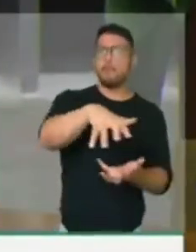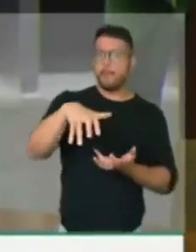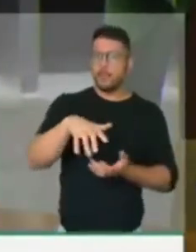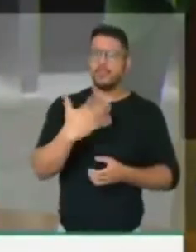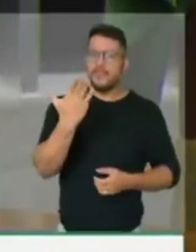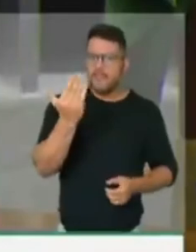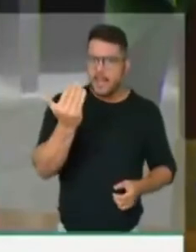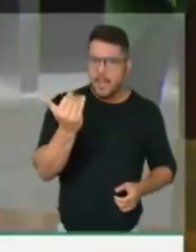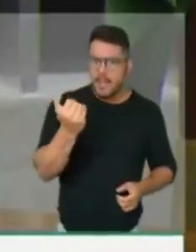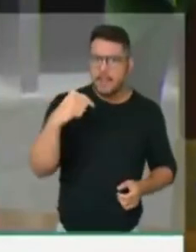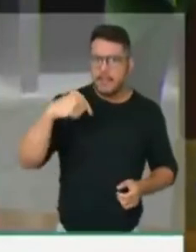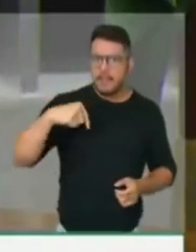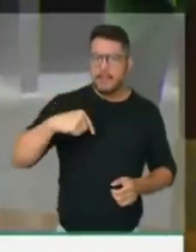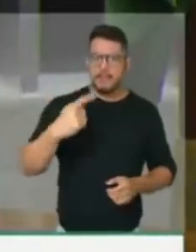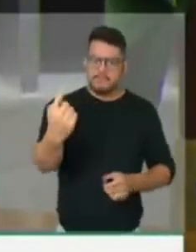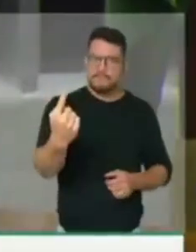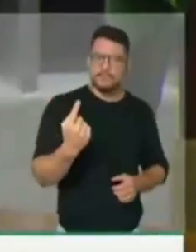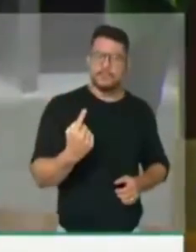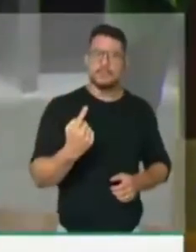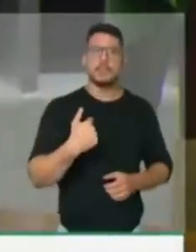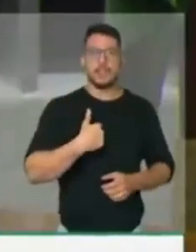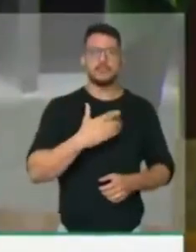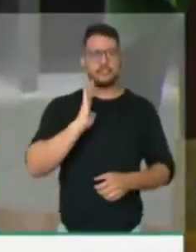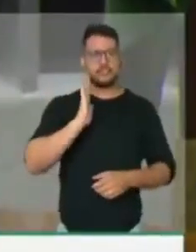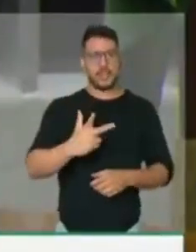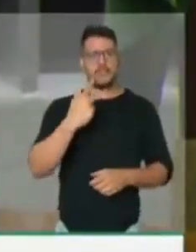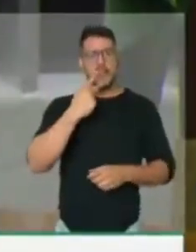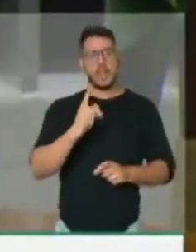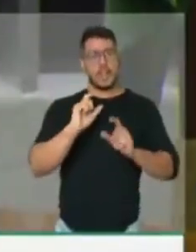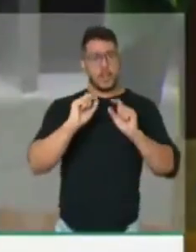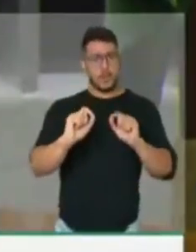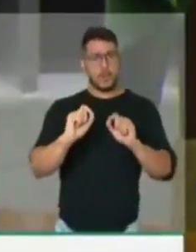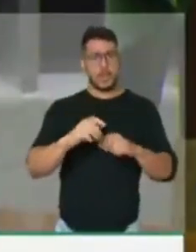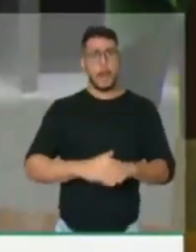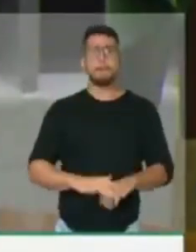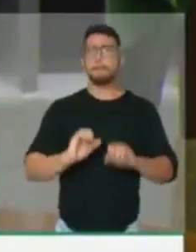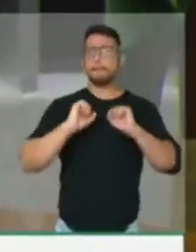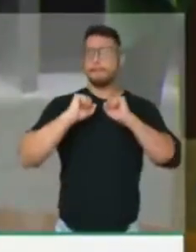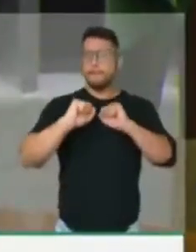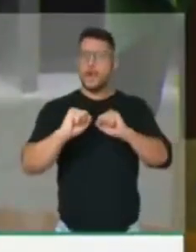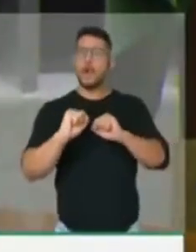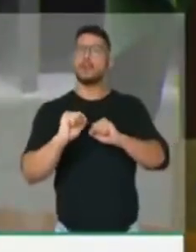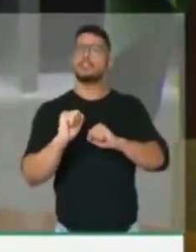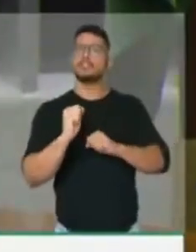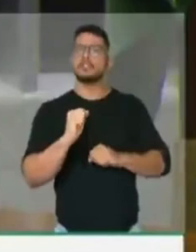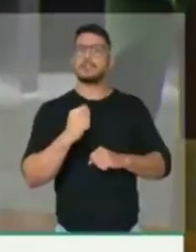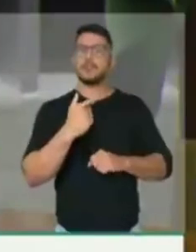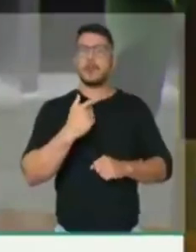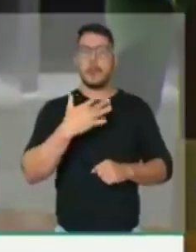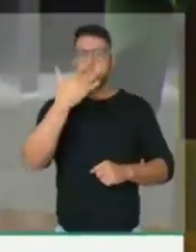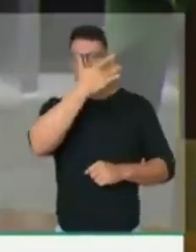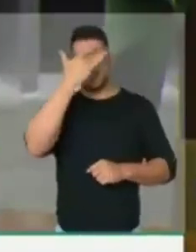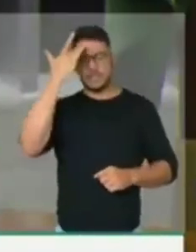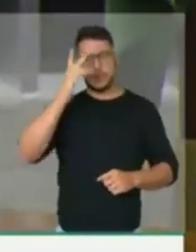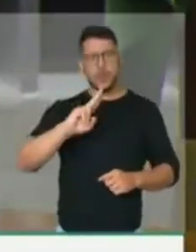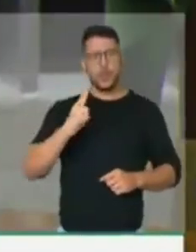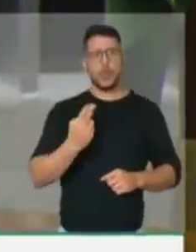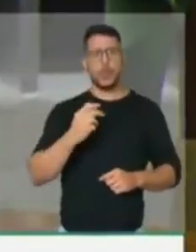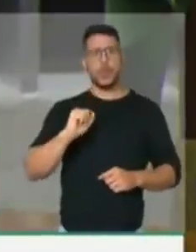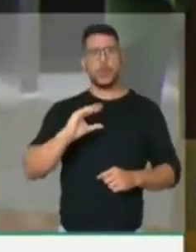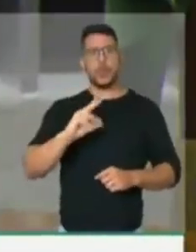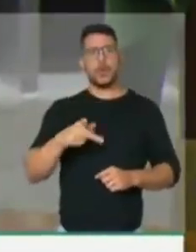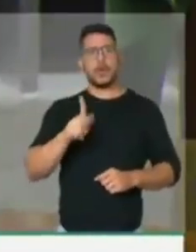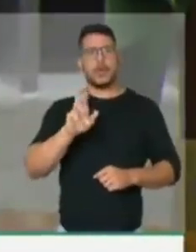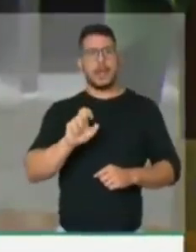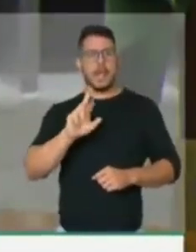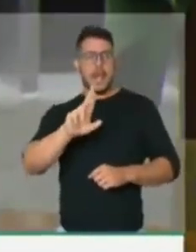da Comissão da Reforma Eleitoral, ele leva esse hacker lá no TSE, se ele conseguir fraudar as urnas, presidente, aí